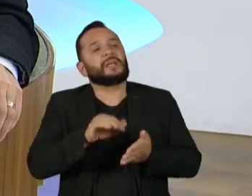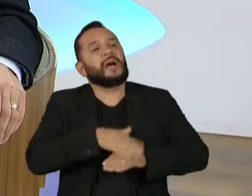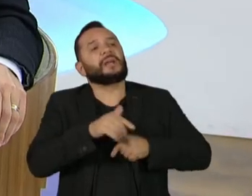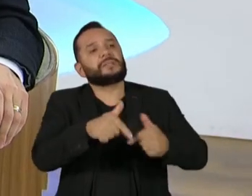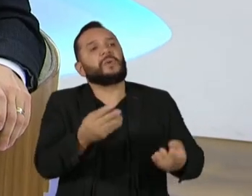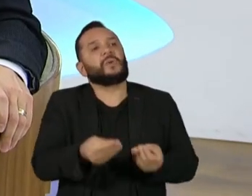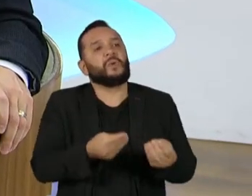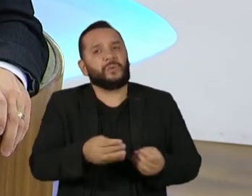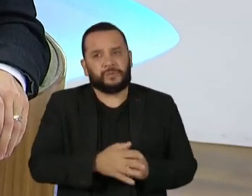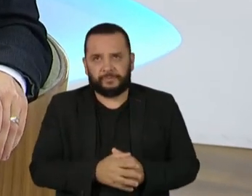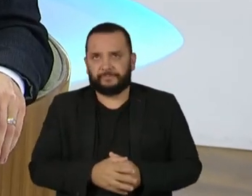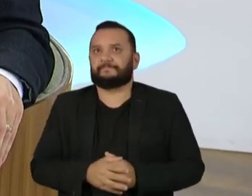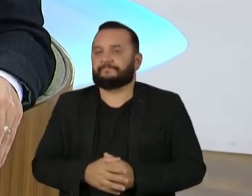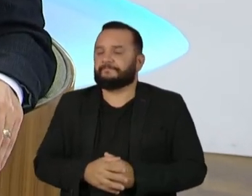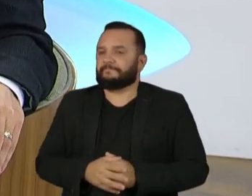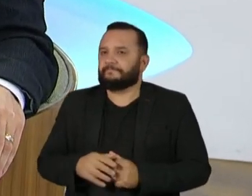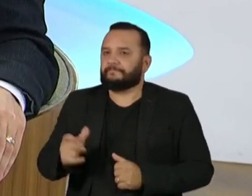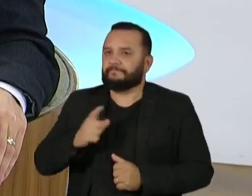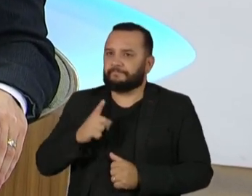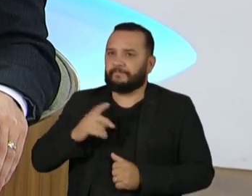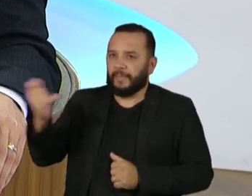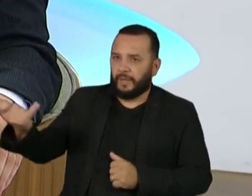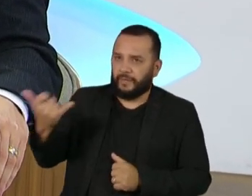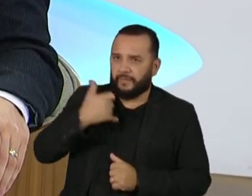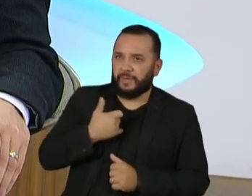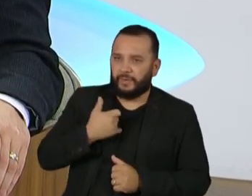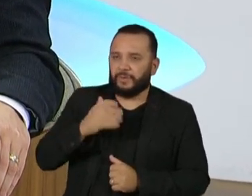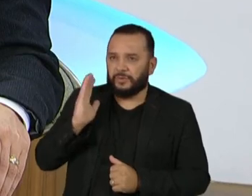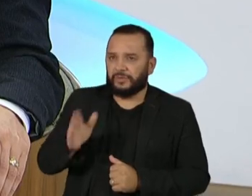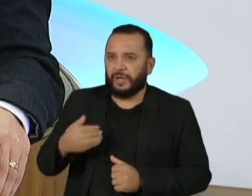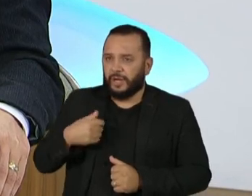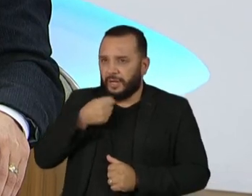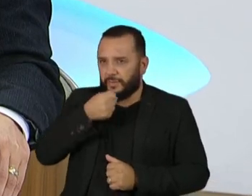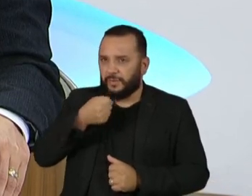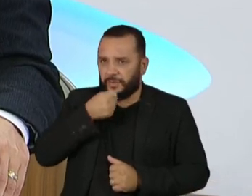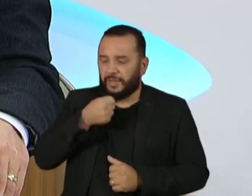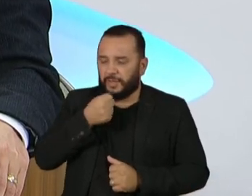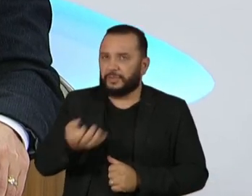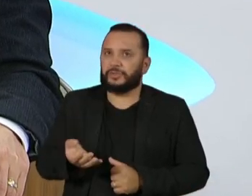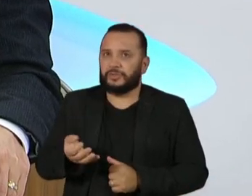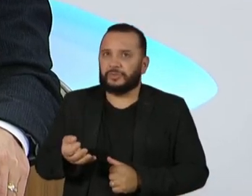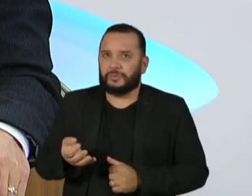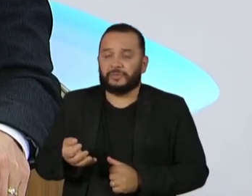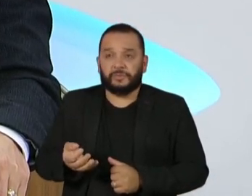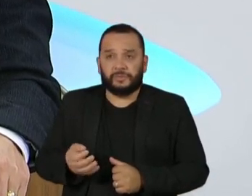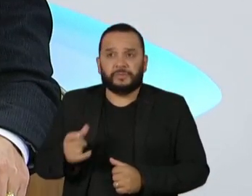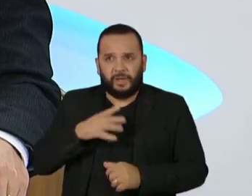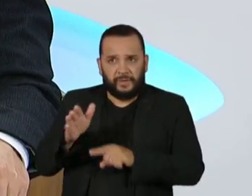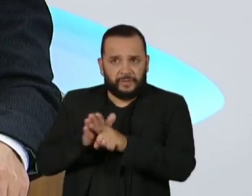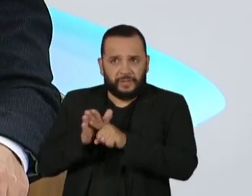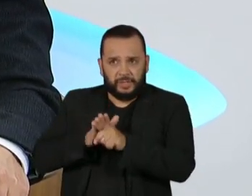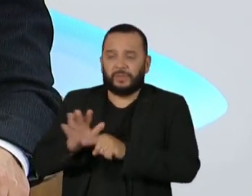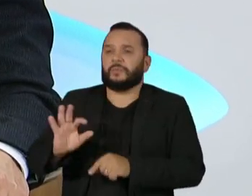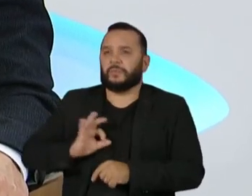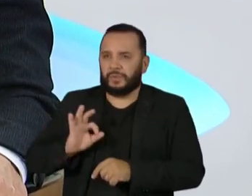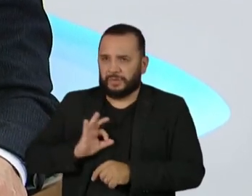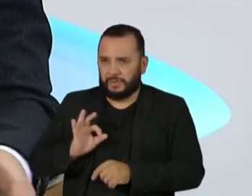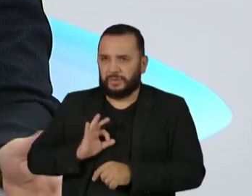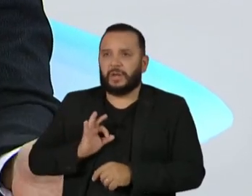a partir da informação que nós recebemos pela pela matéria um inquérito policial militar foi